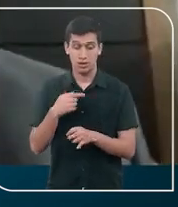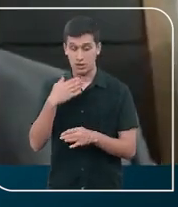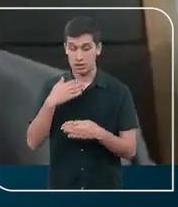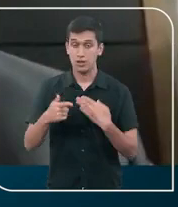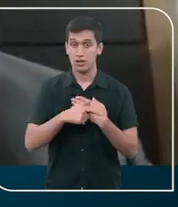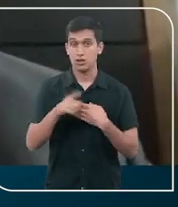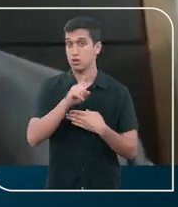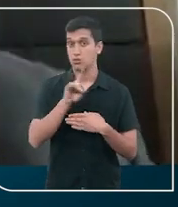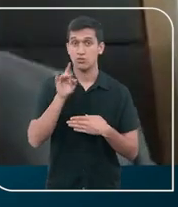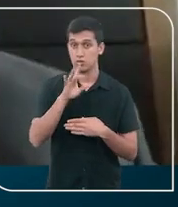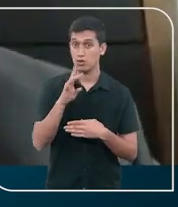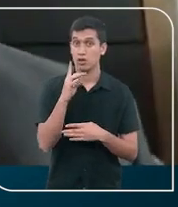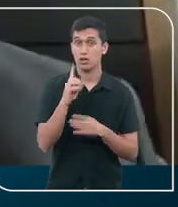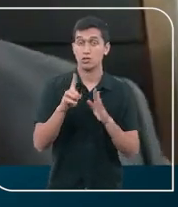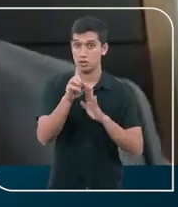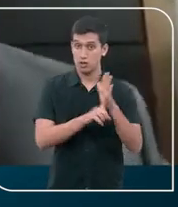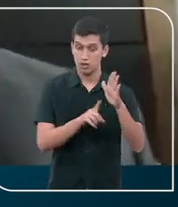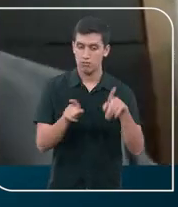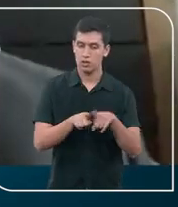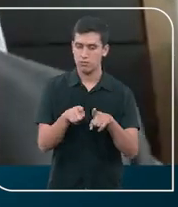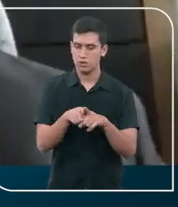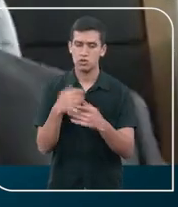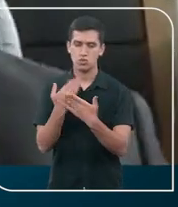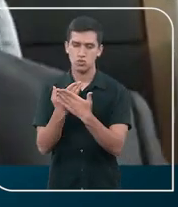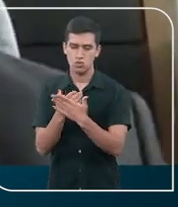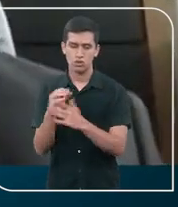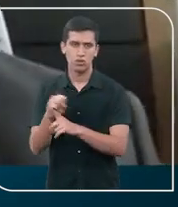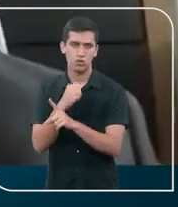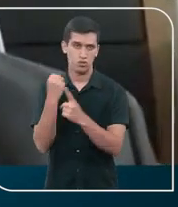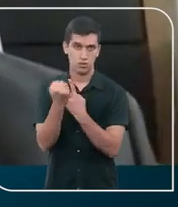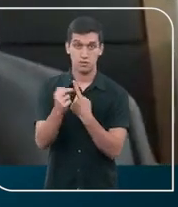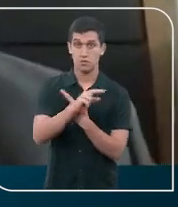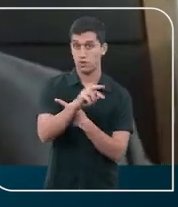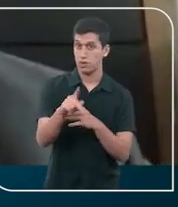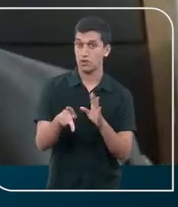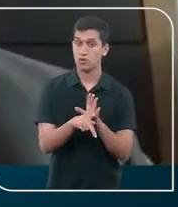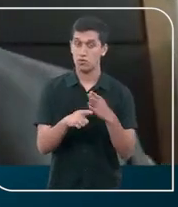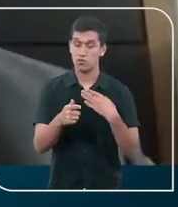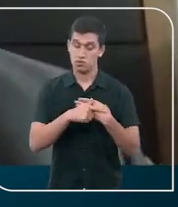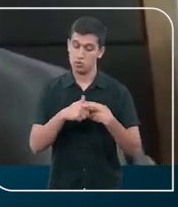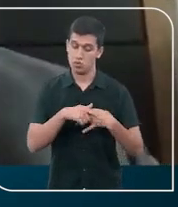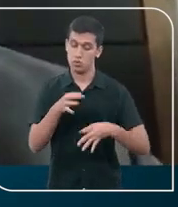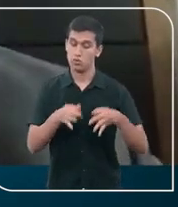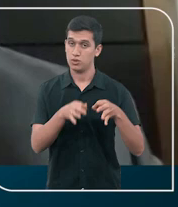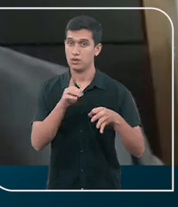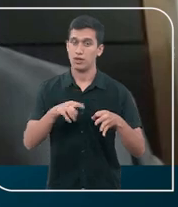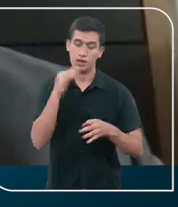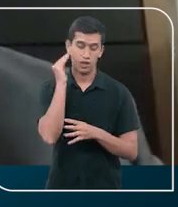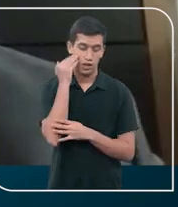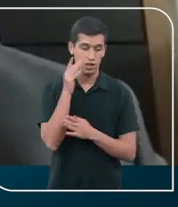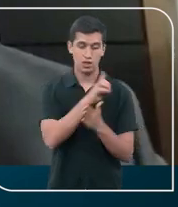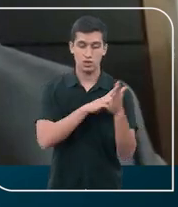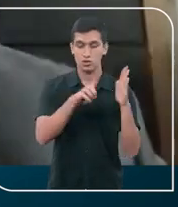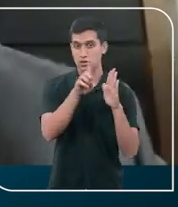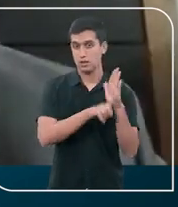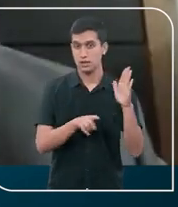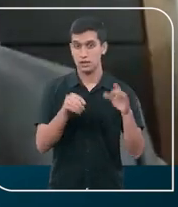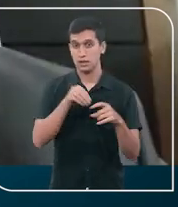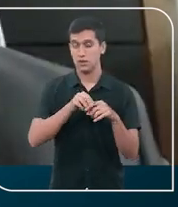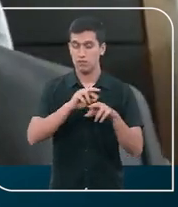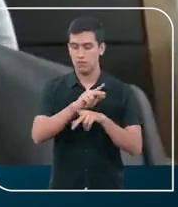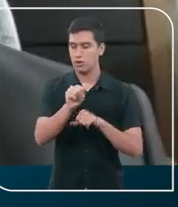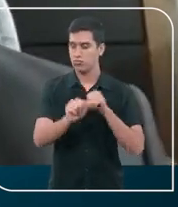nossa formação era em ciências jurídicas e sociais. O papel do jurista é compreender o direito dentro de tantas